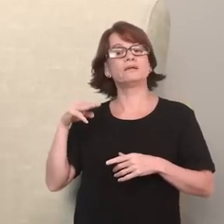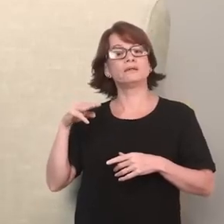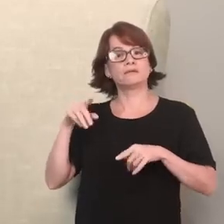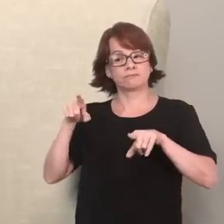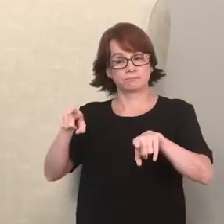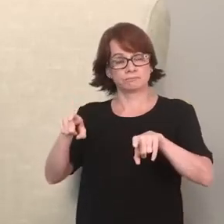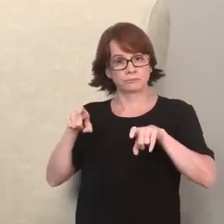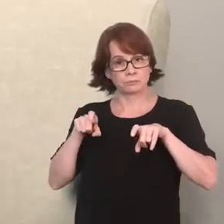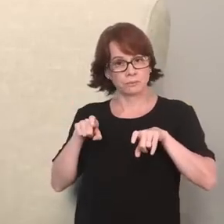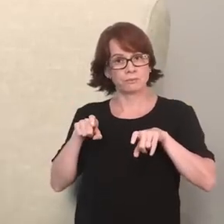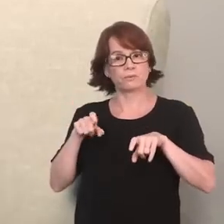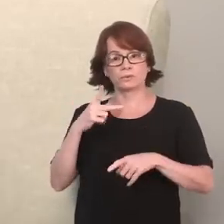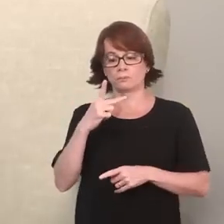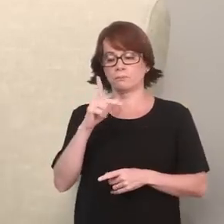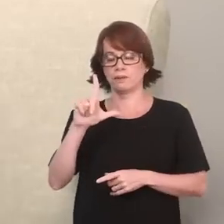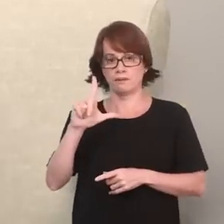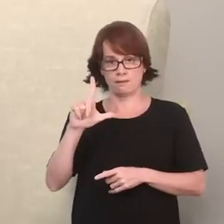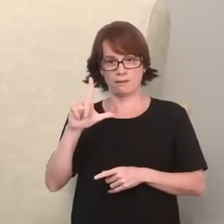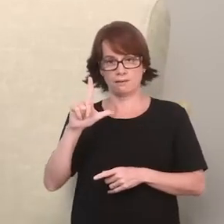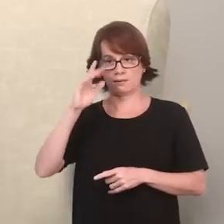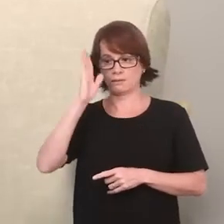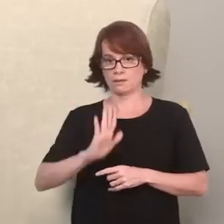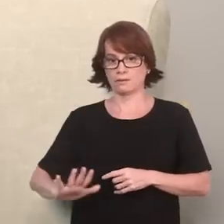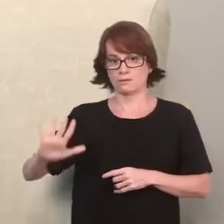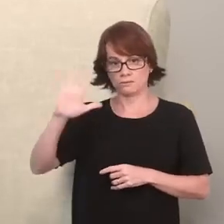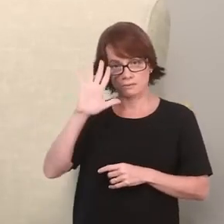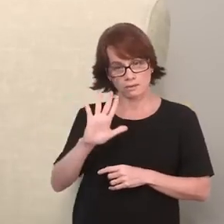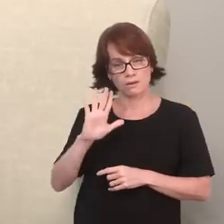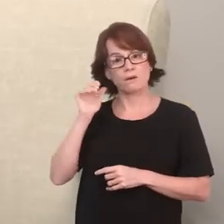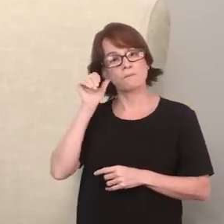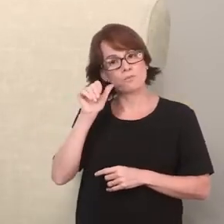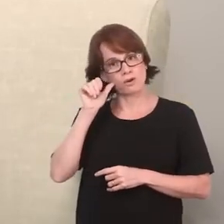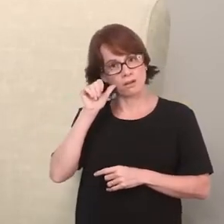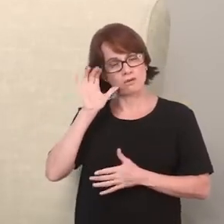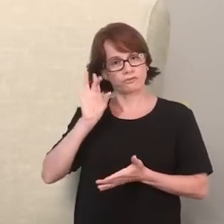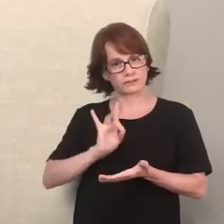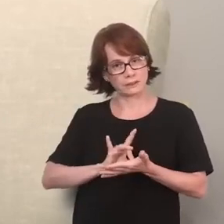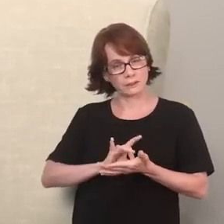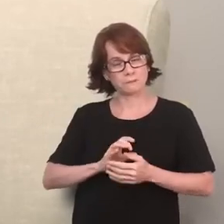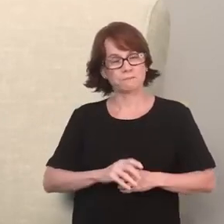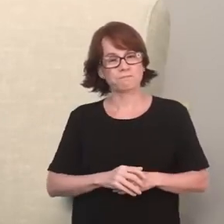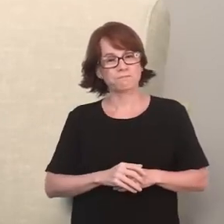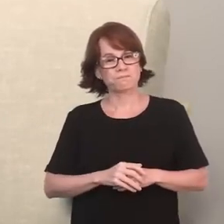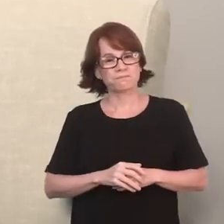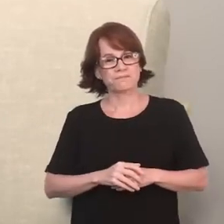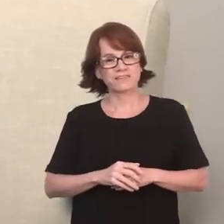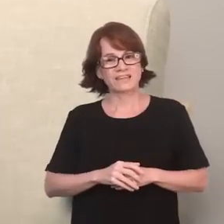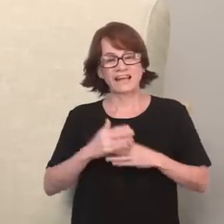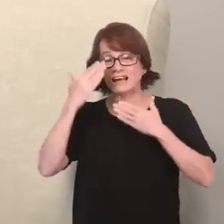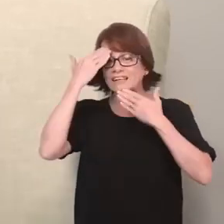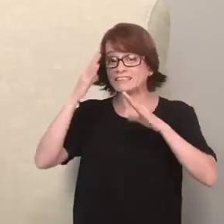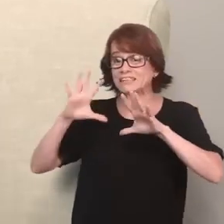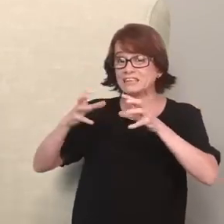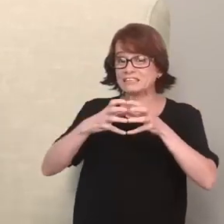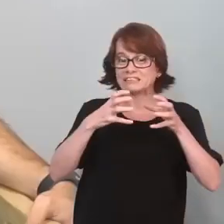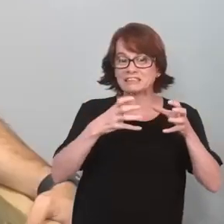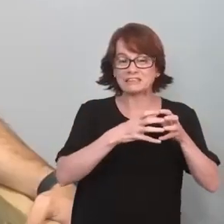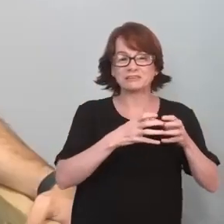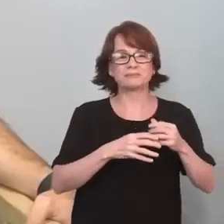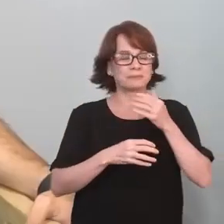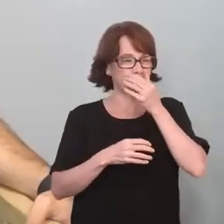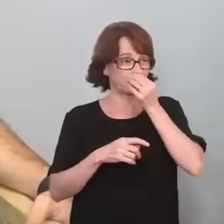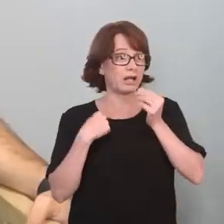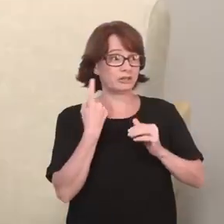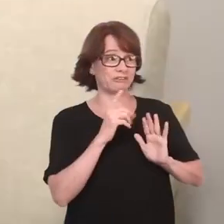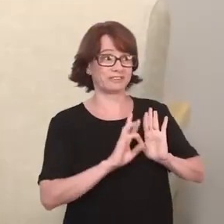de presidente do PL Nacional Mulher, né? E agradecer a toda a sua equipe. Estamos bem